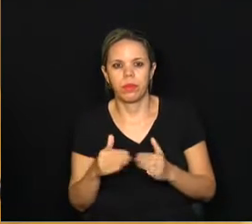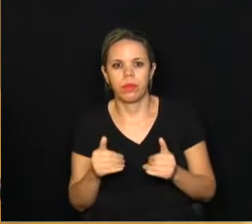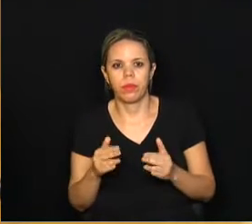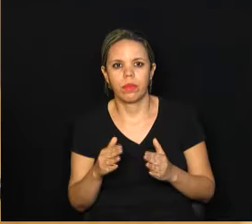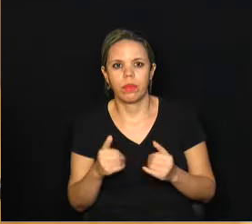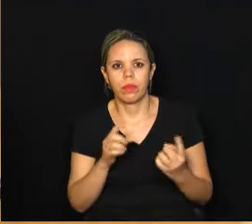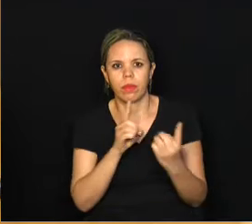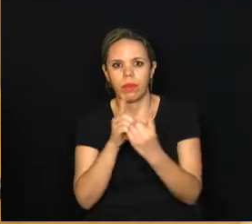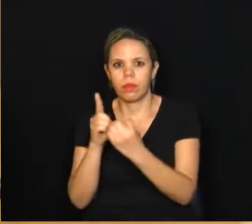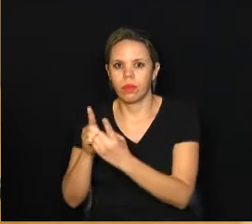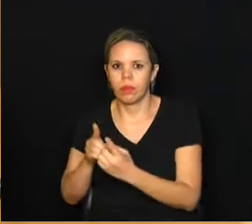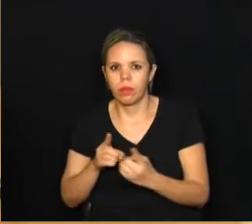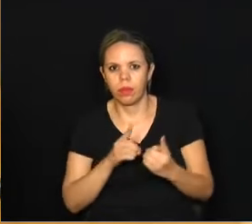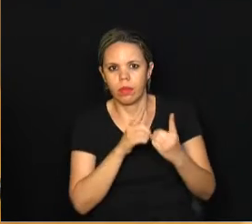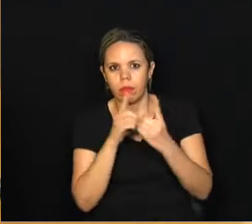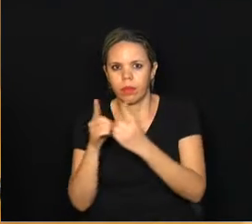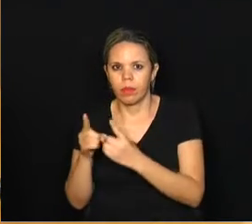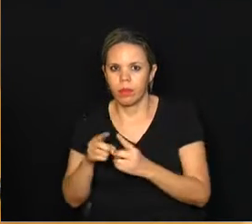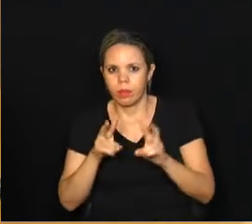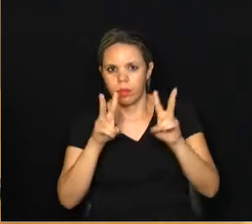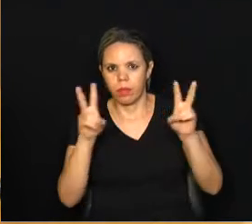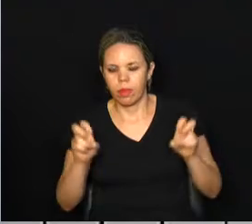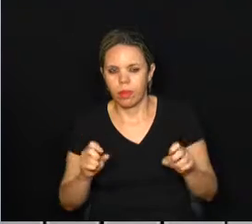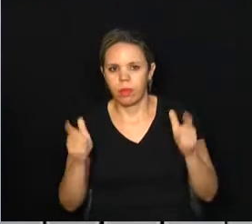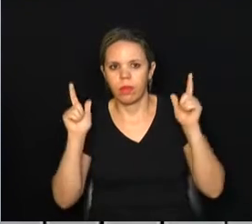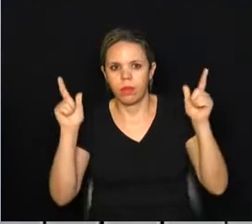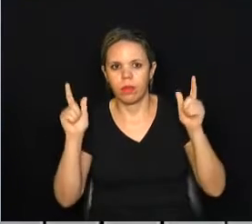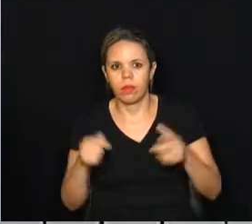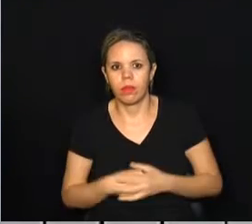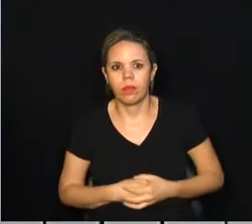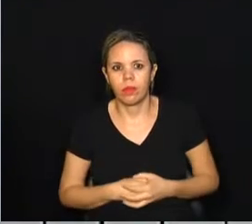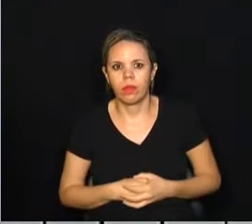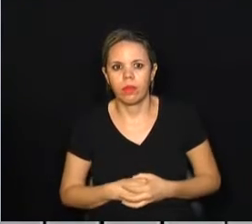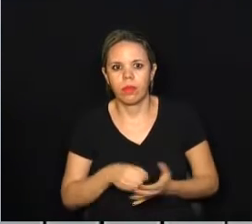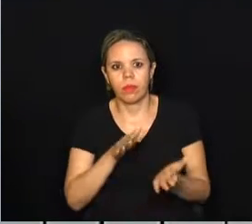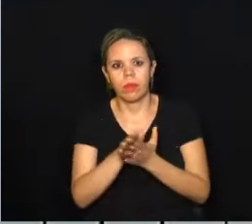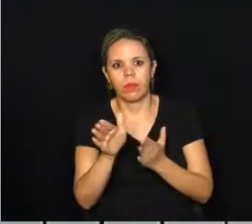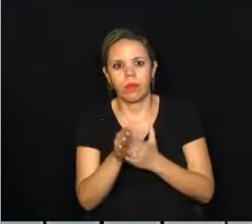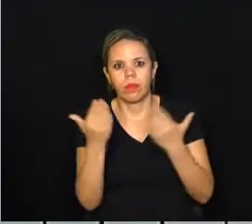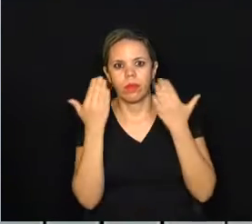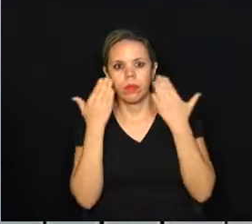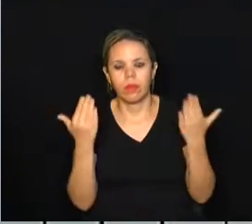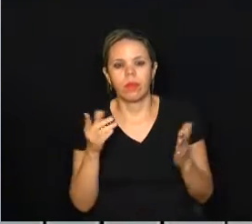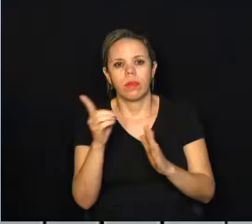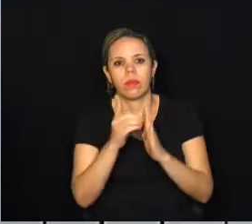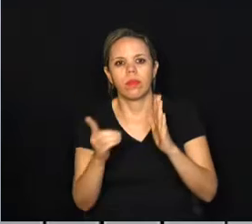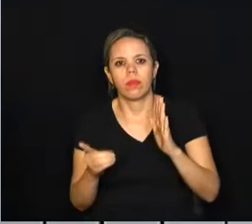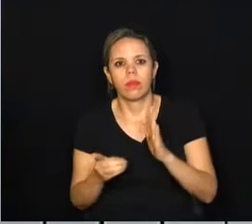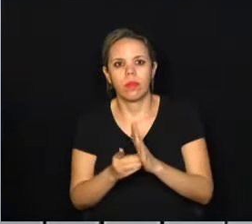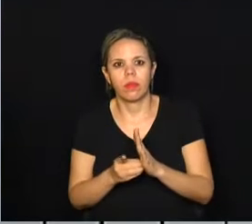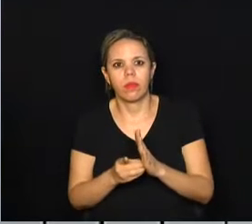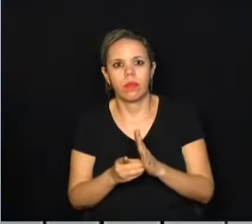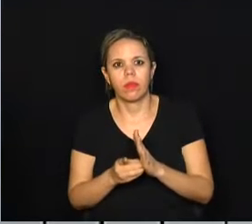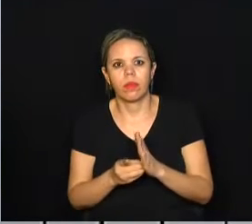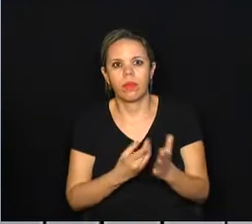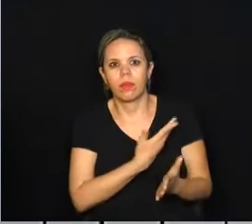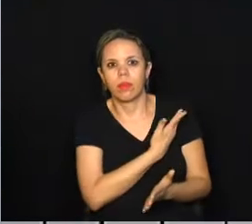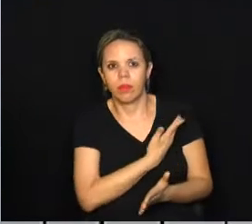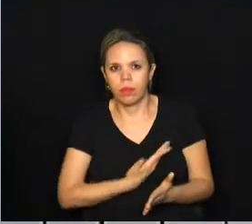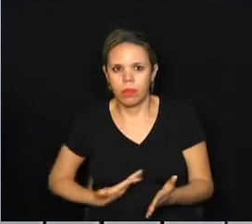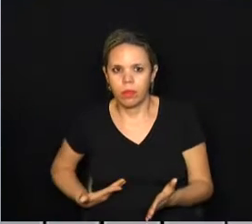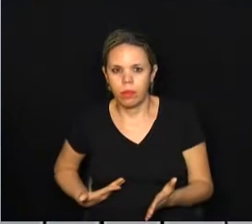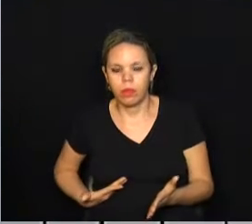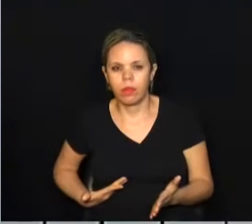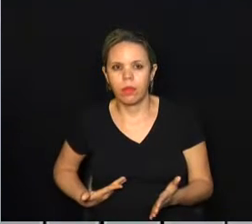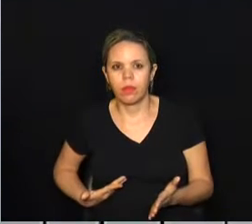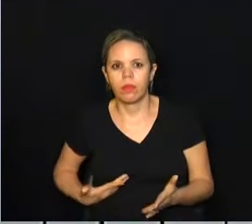de atendimento a respeito de pancadões. E foi publicado hoje o decreto de estado de calamidade